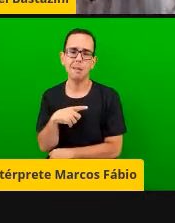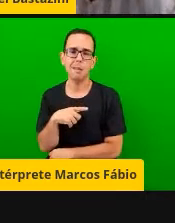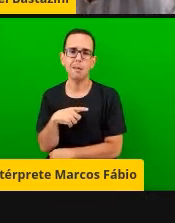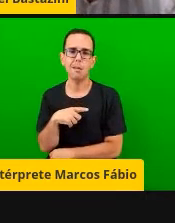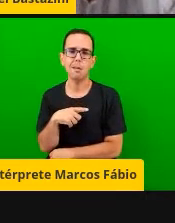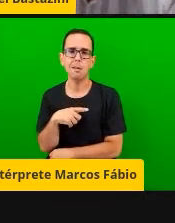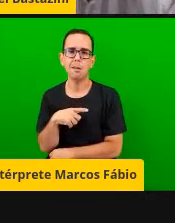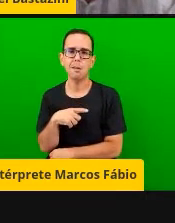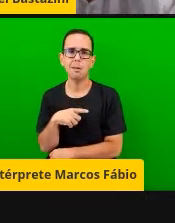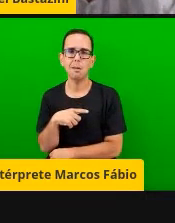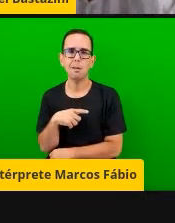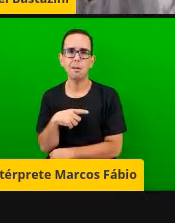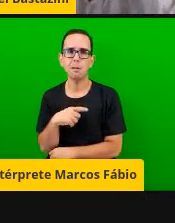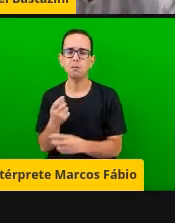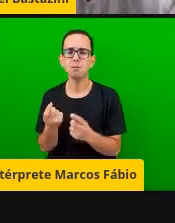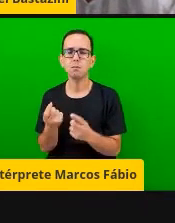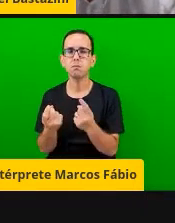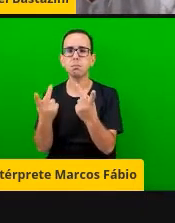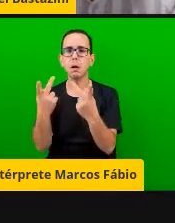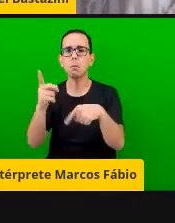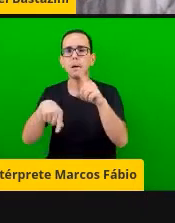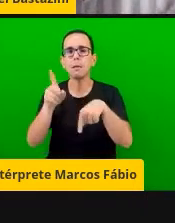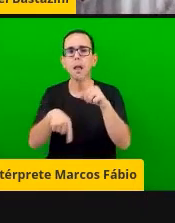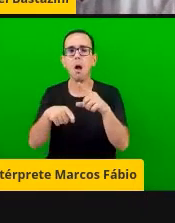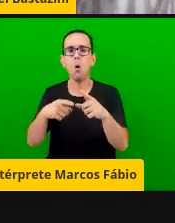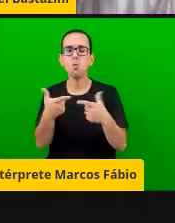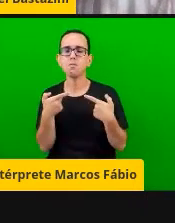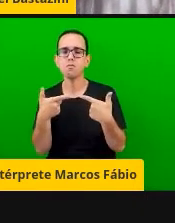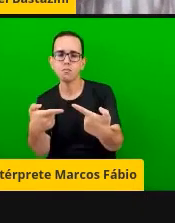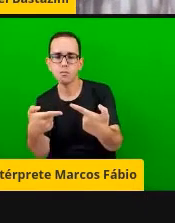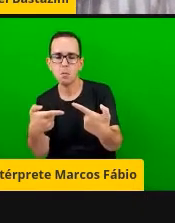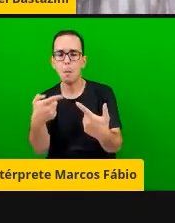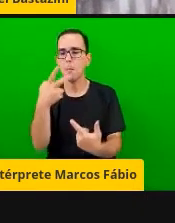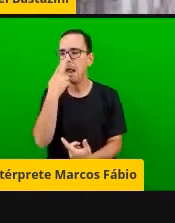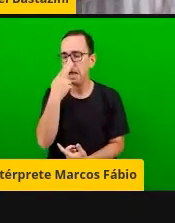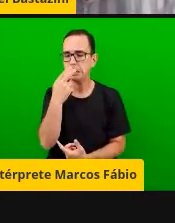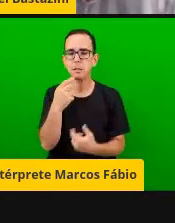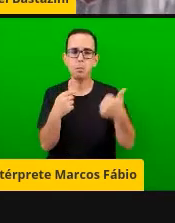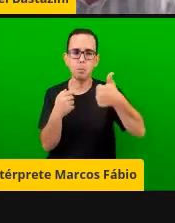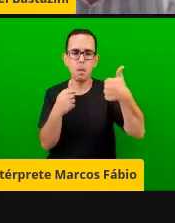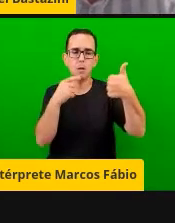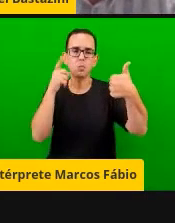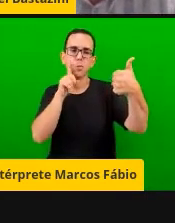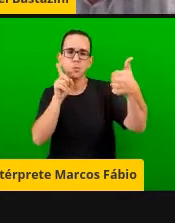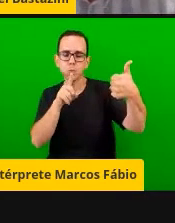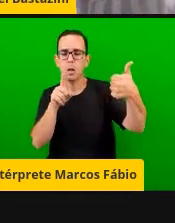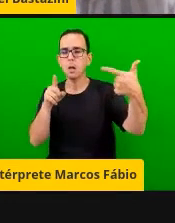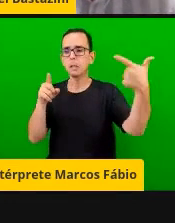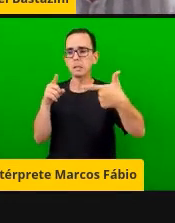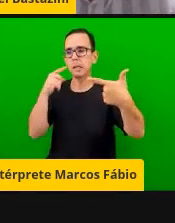com gasto bélico é oriundo dos Estados Unidos. A China aparece em segundo lugar com 13%.